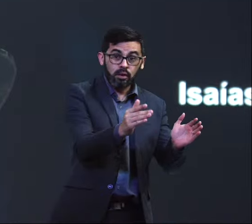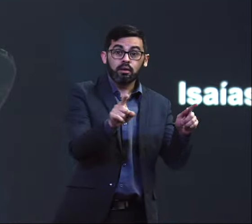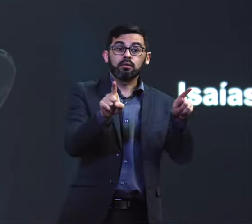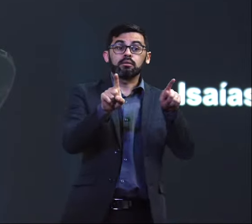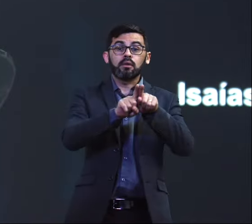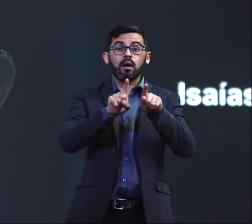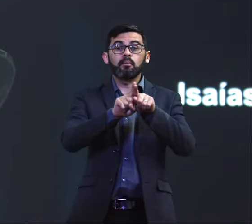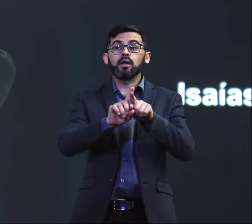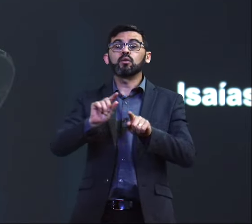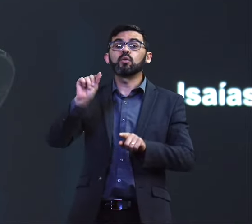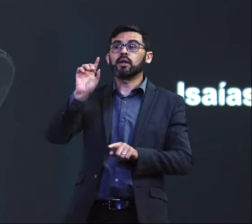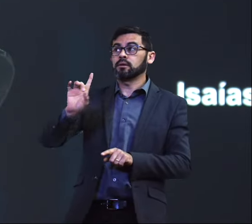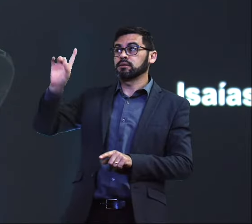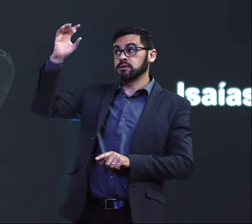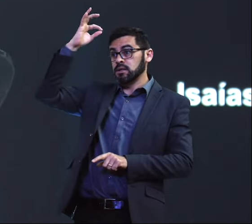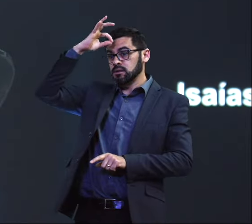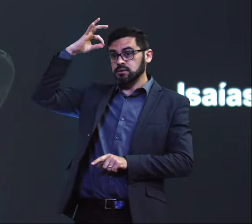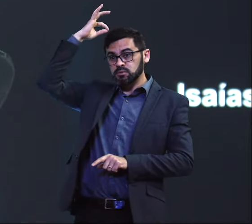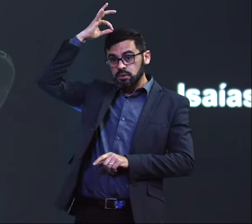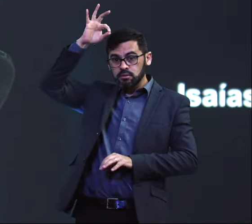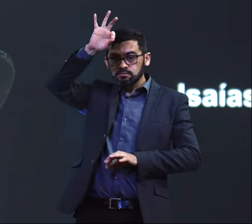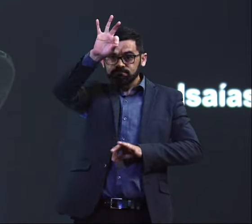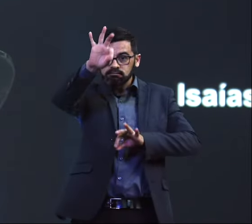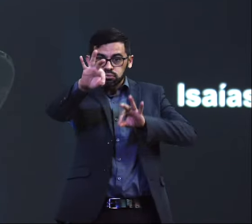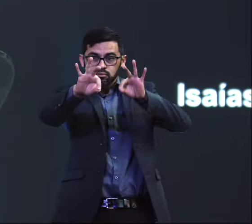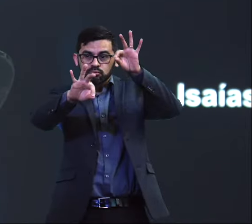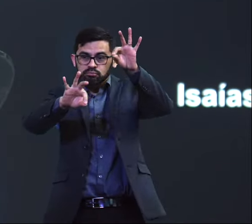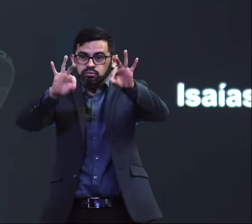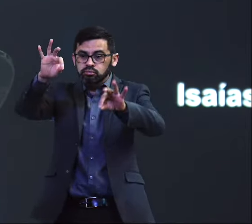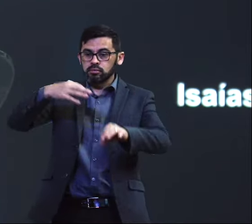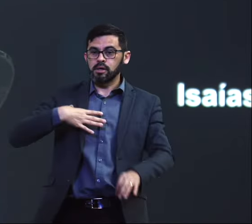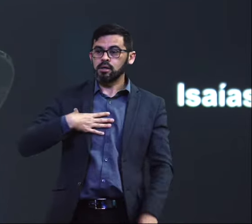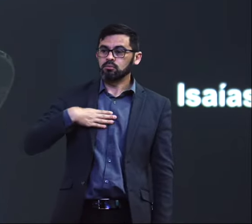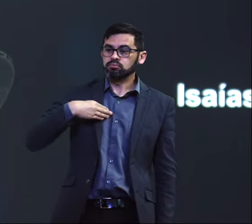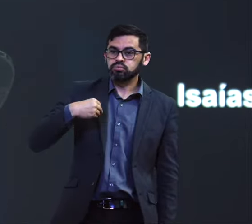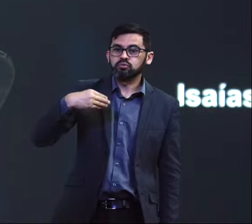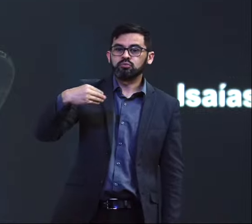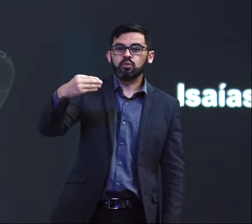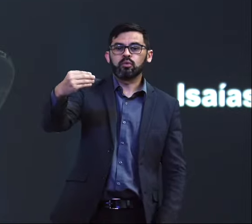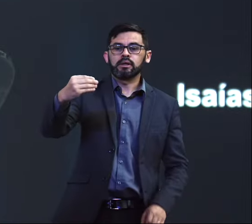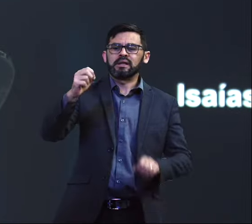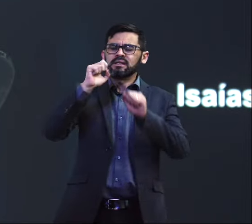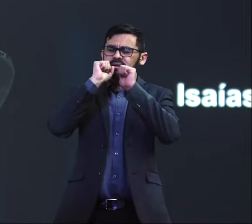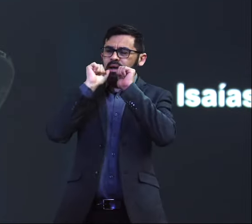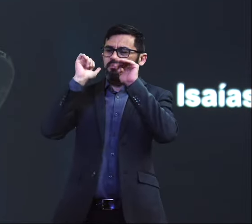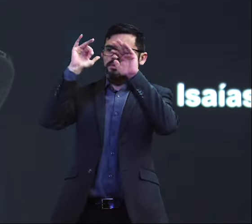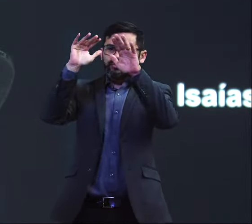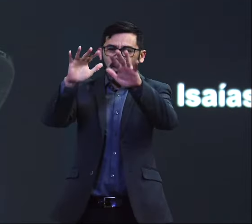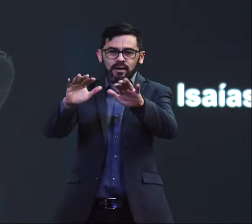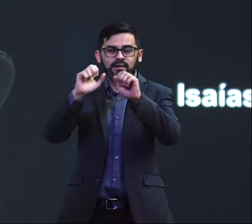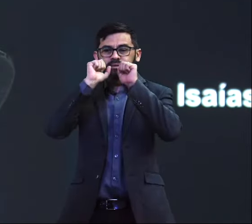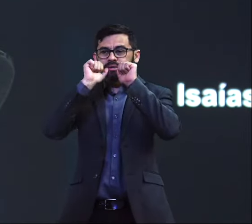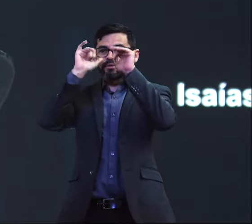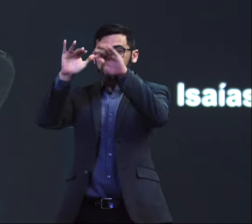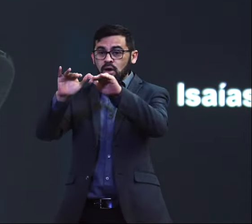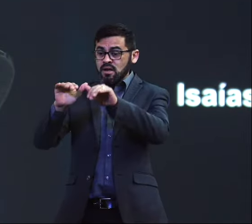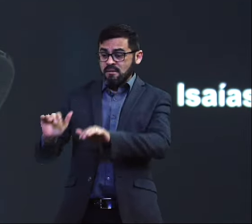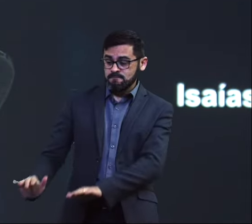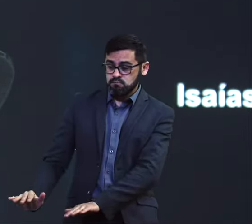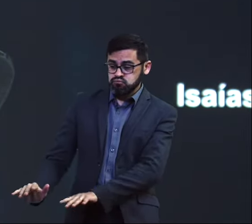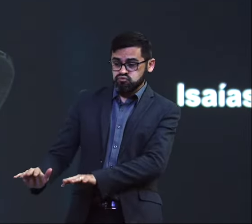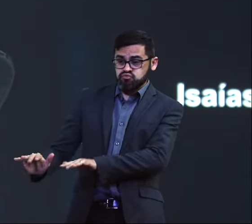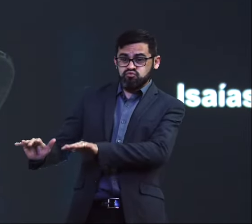também derramarei o meu espírito sobre os seus descendentes, e lhes darei as minhas bênçãos, eles crescerão como